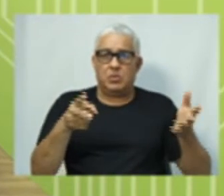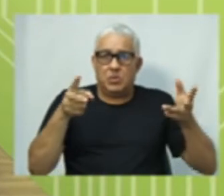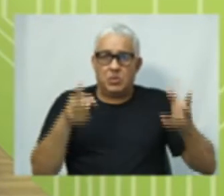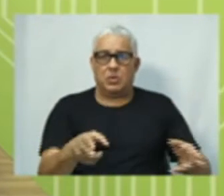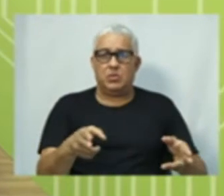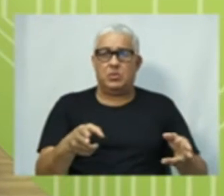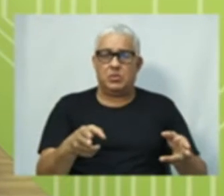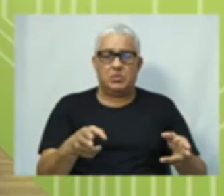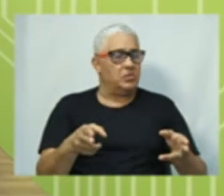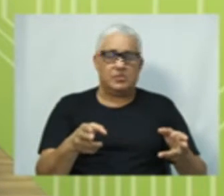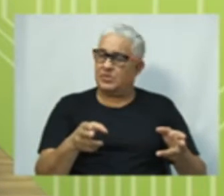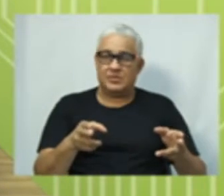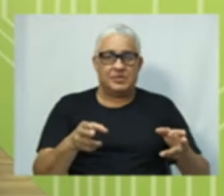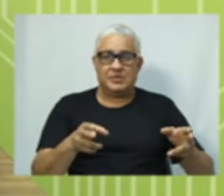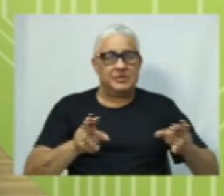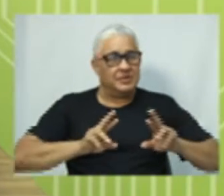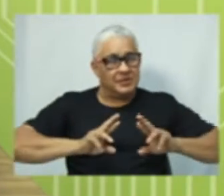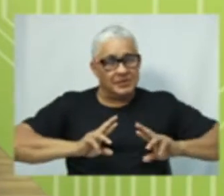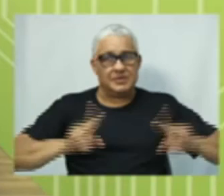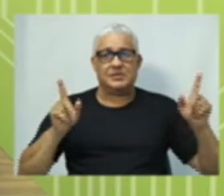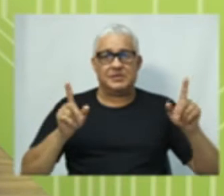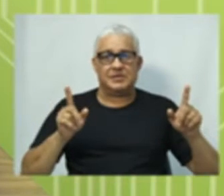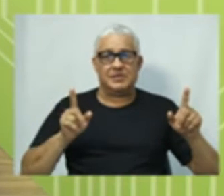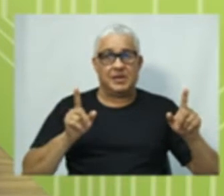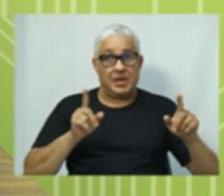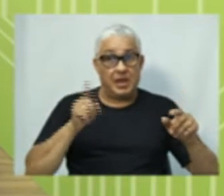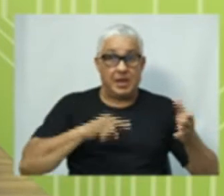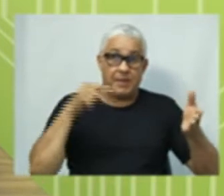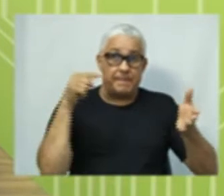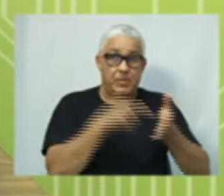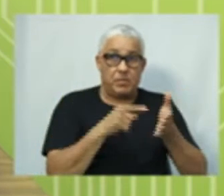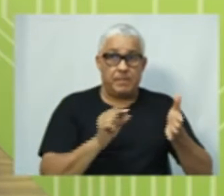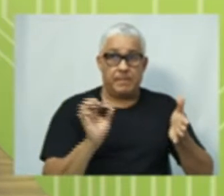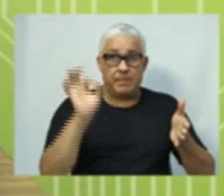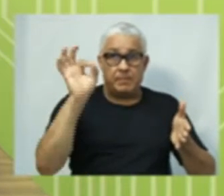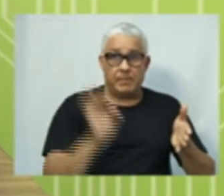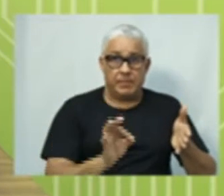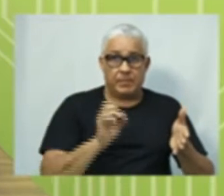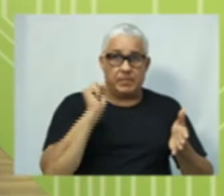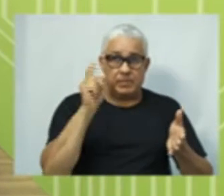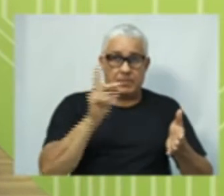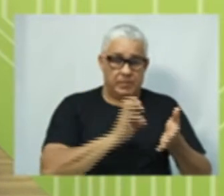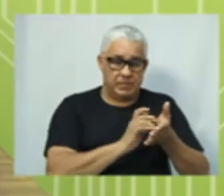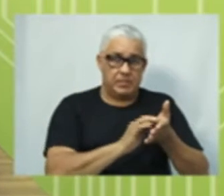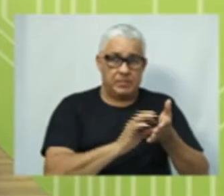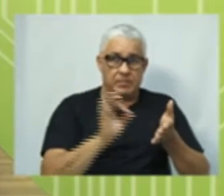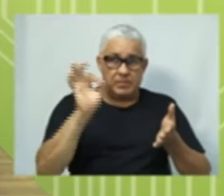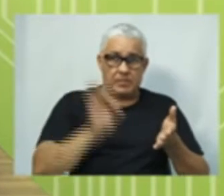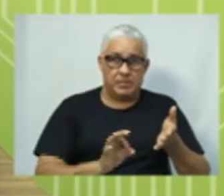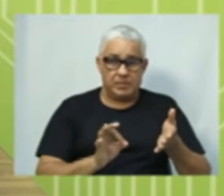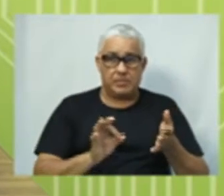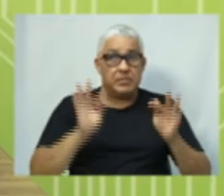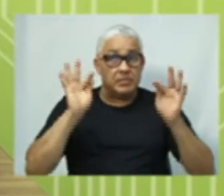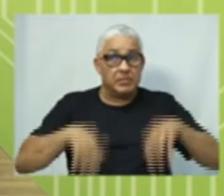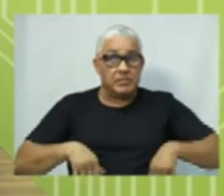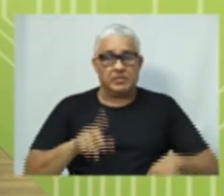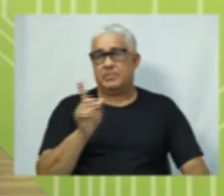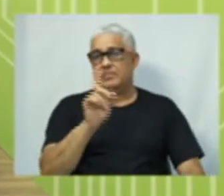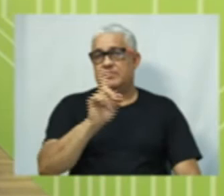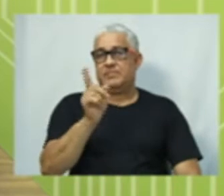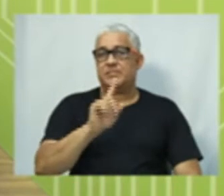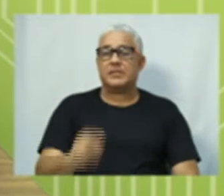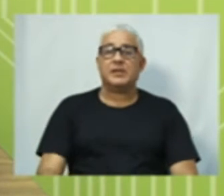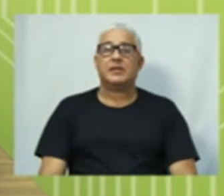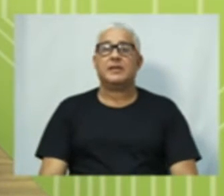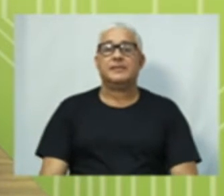não é o sinal de igual, é o sinal de porcentagem, ok? Beleza? Acabou? Não, não